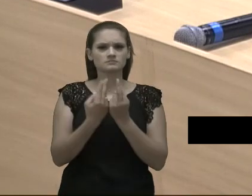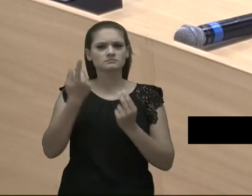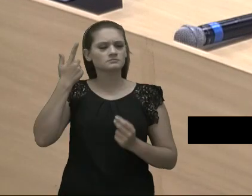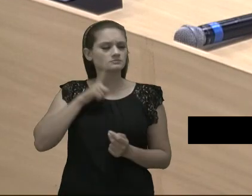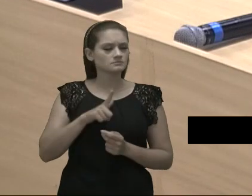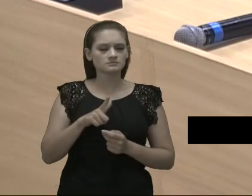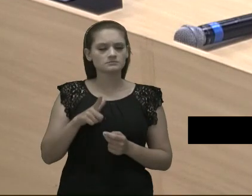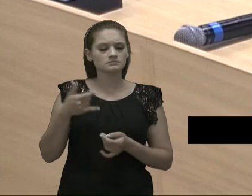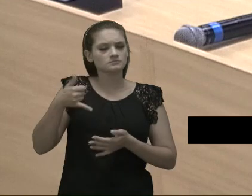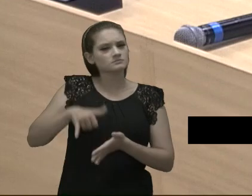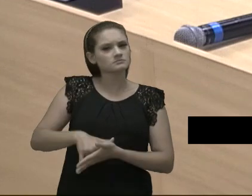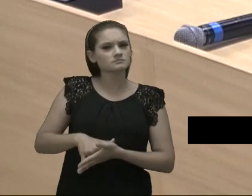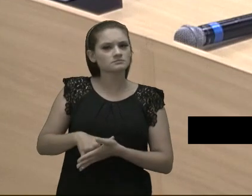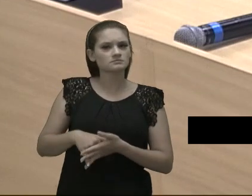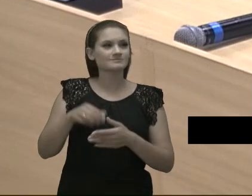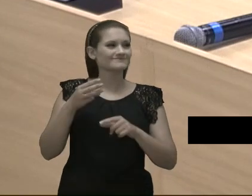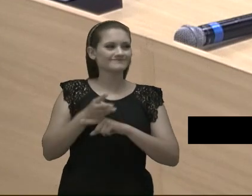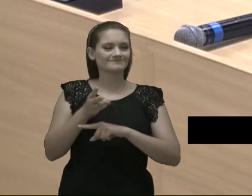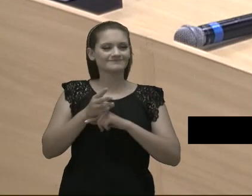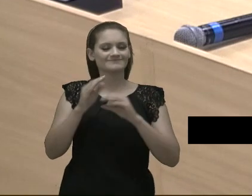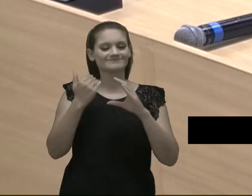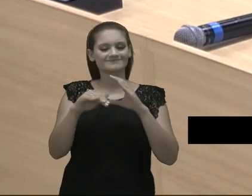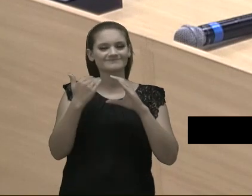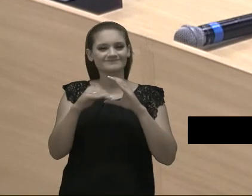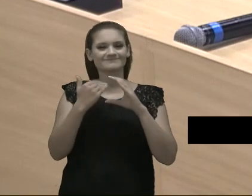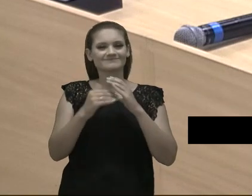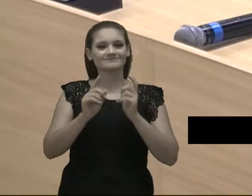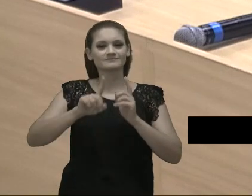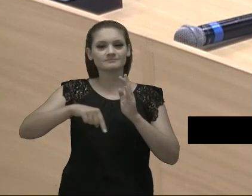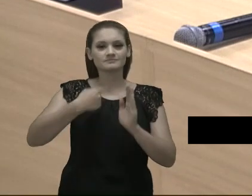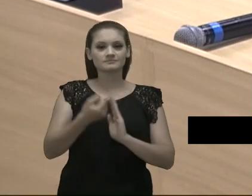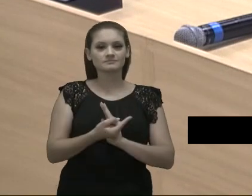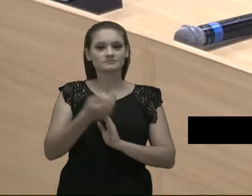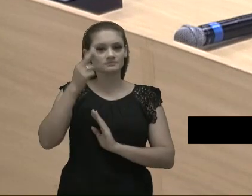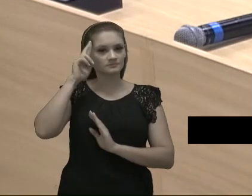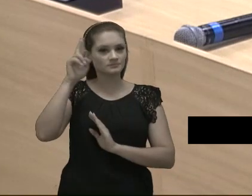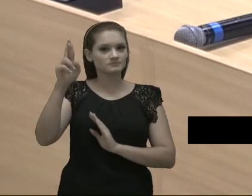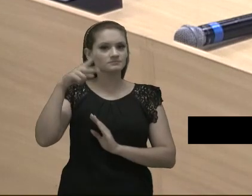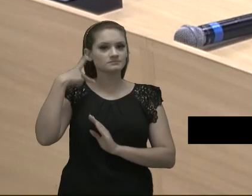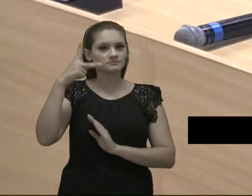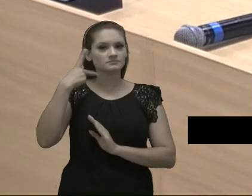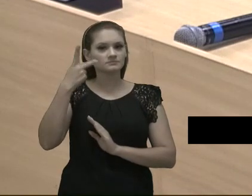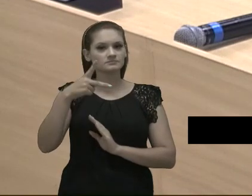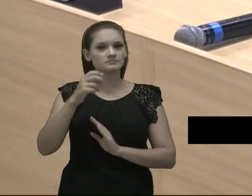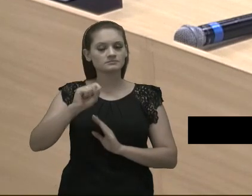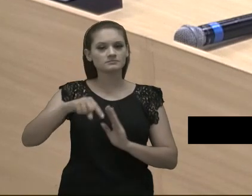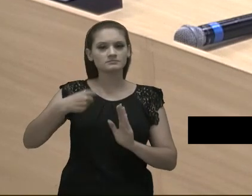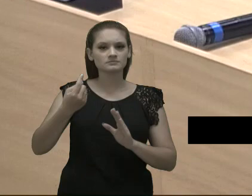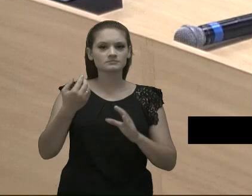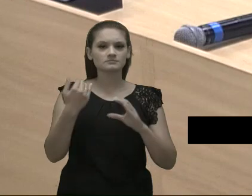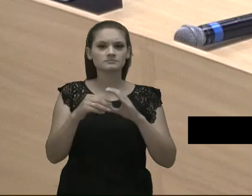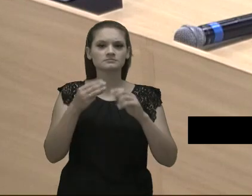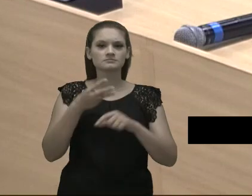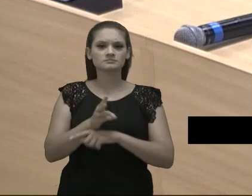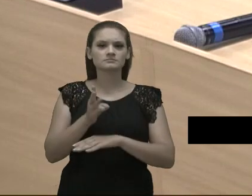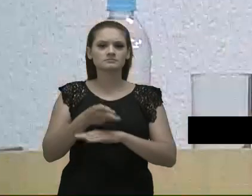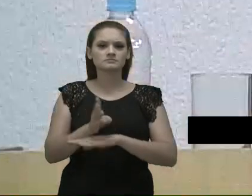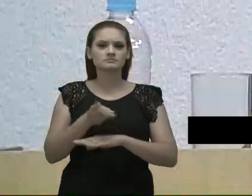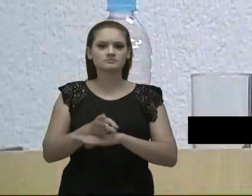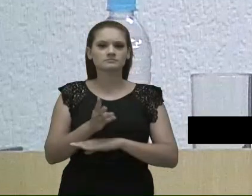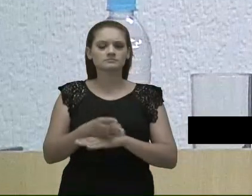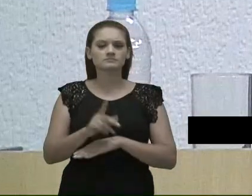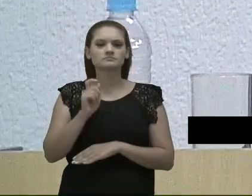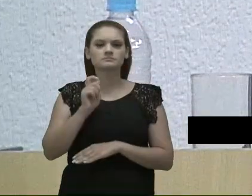atender. Ela me mandou uma mensagem e depois o senhor vereador me mandou também mensagem pelo WhatsApp.